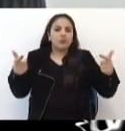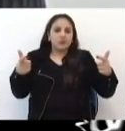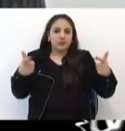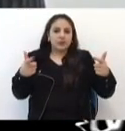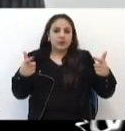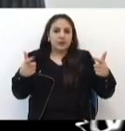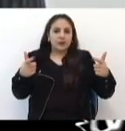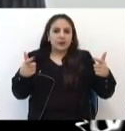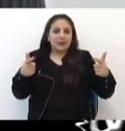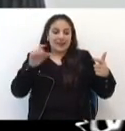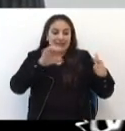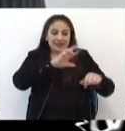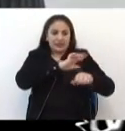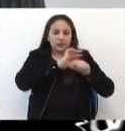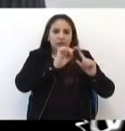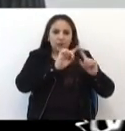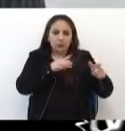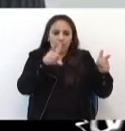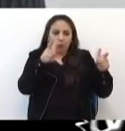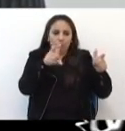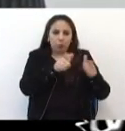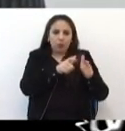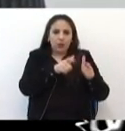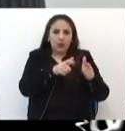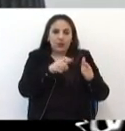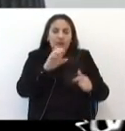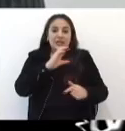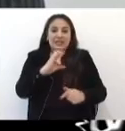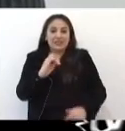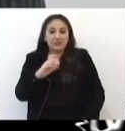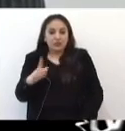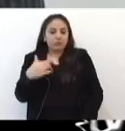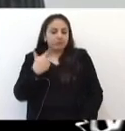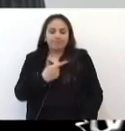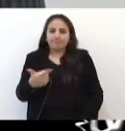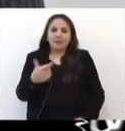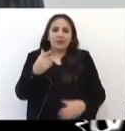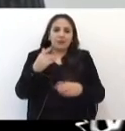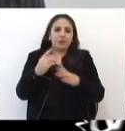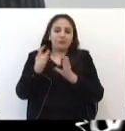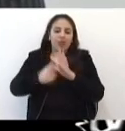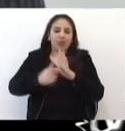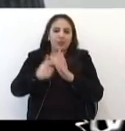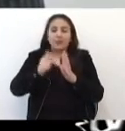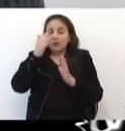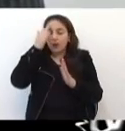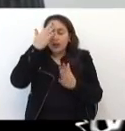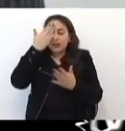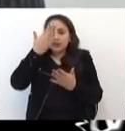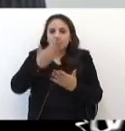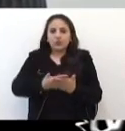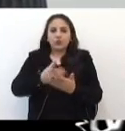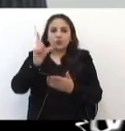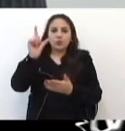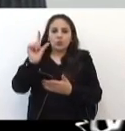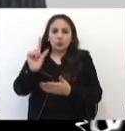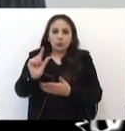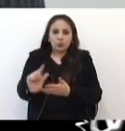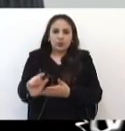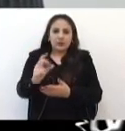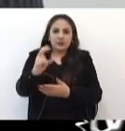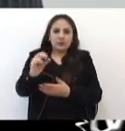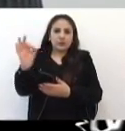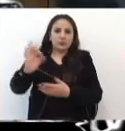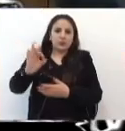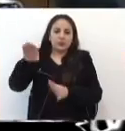A segurança pública diminuiu. Da Civil eu não tenho os dados, mas tenho certeza absoluta que no mínimo caiu pela metade. O IGP aqui em Passo Fundo